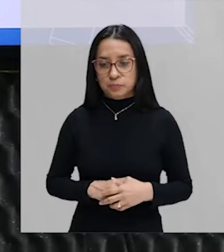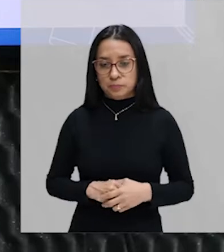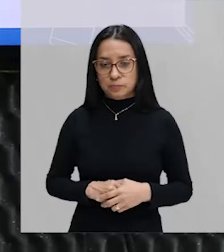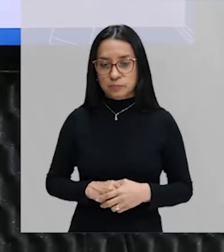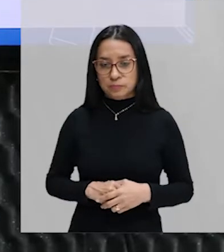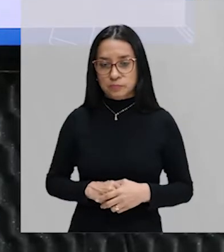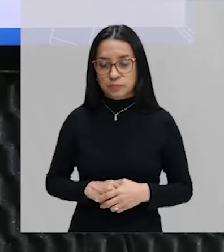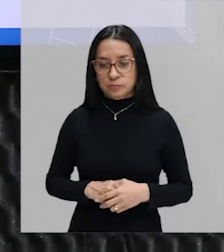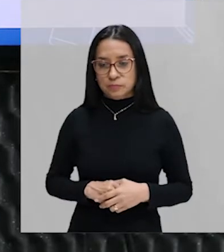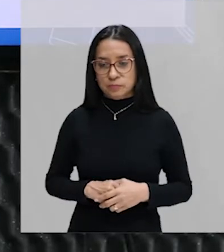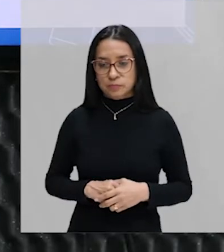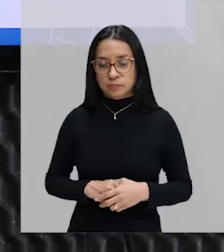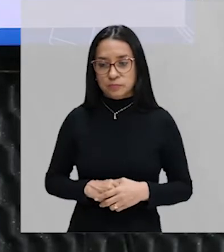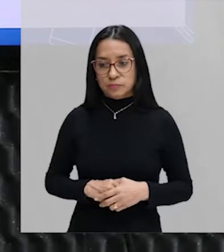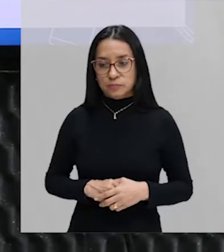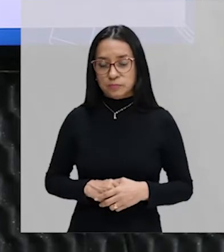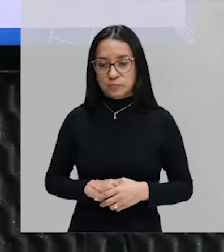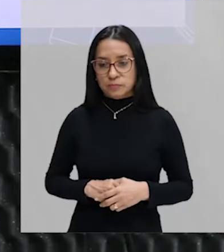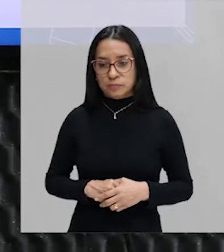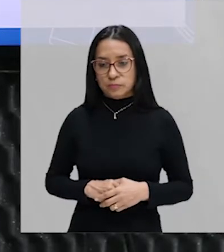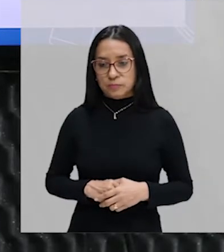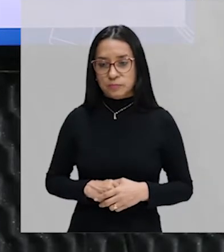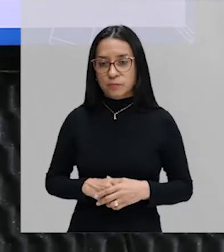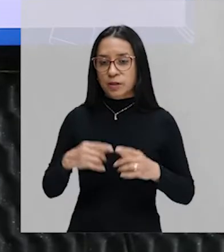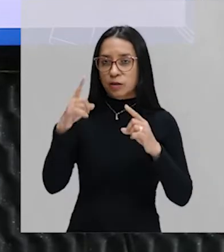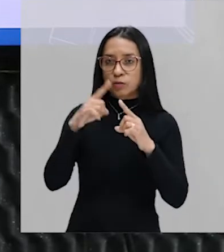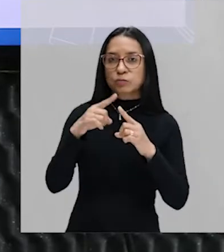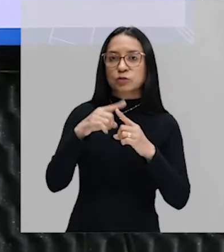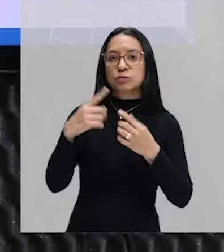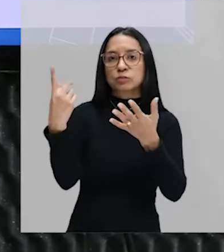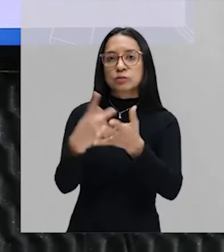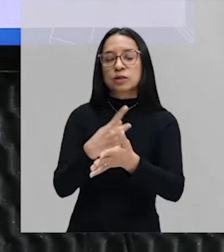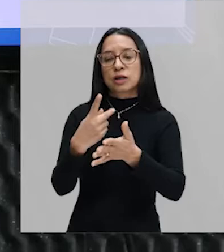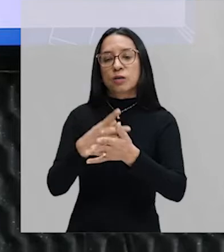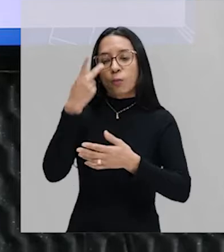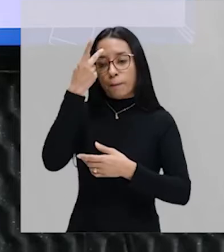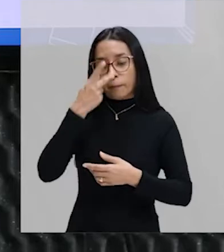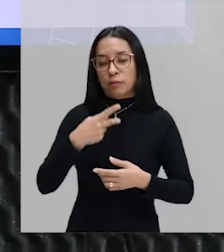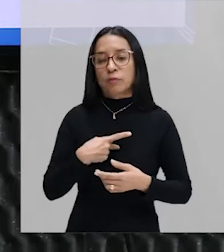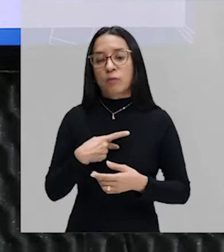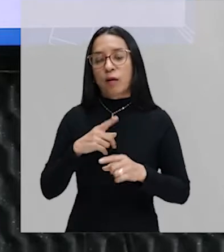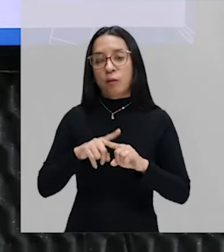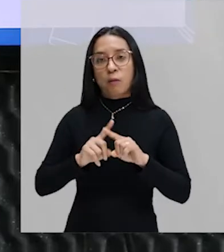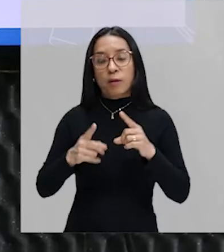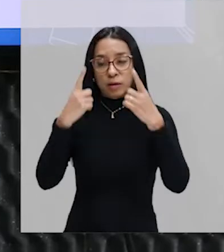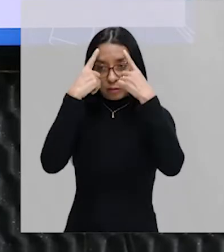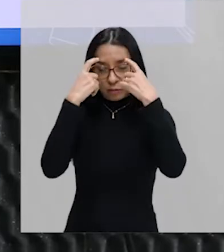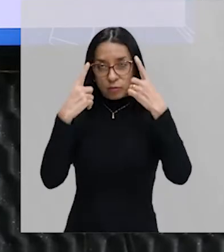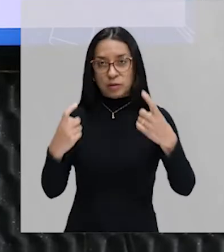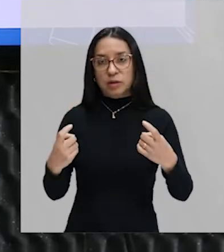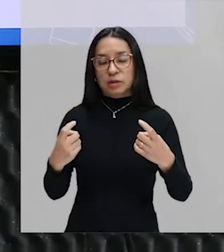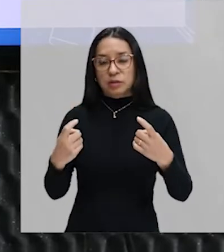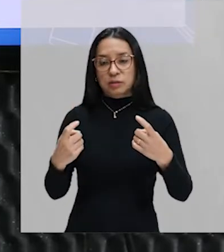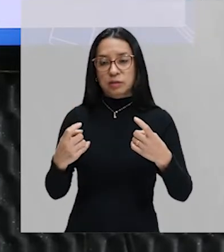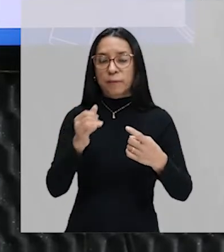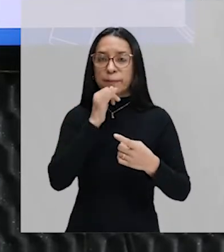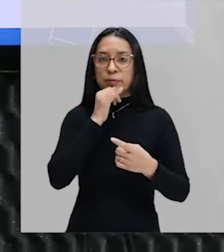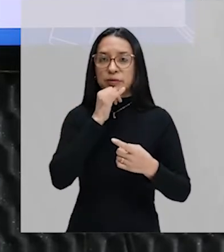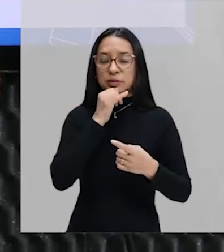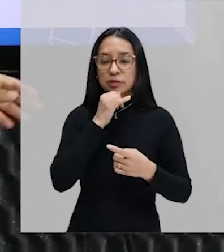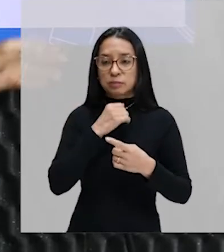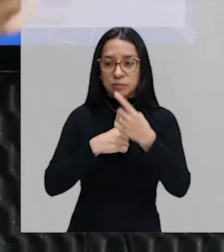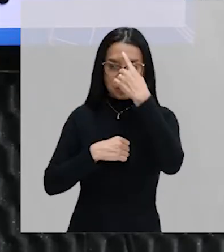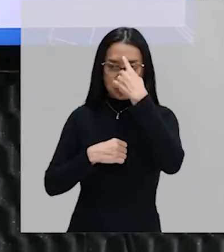um jogador em campo sobre um jogador adversário. É um tipo de falta pessoal, só que mais violenta. Que eu falei para vocês, por exemplo,